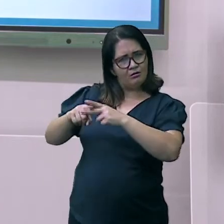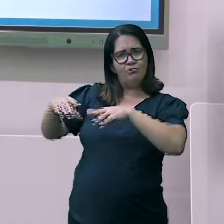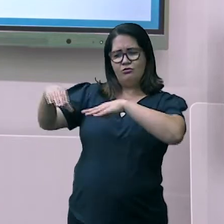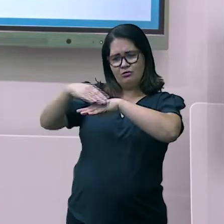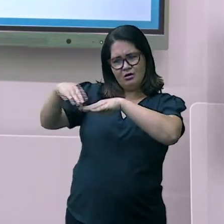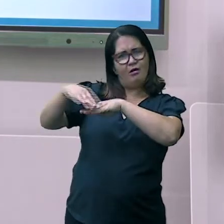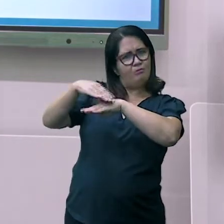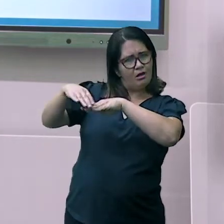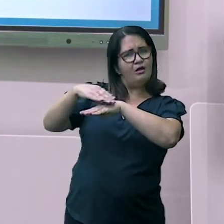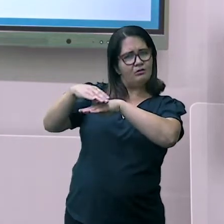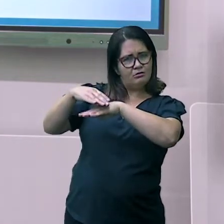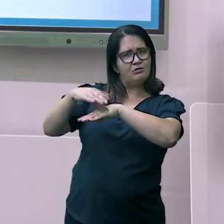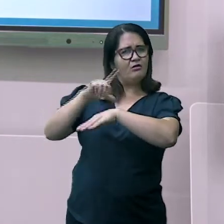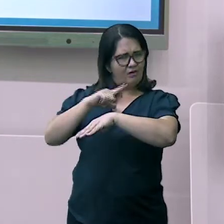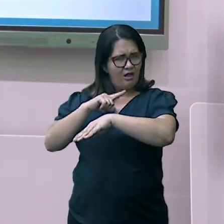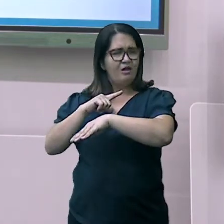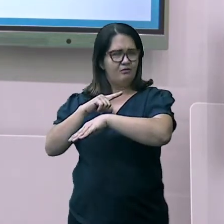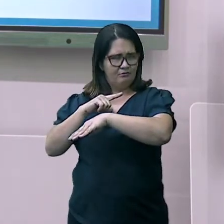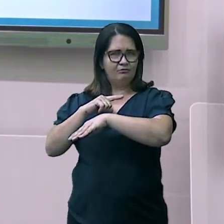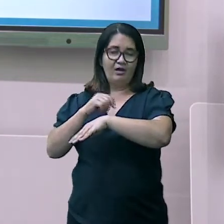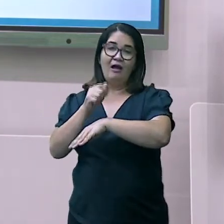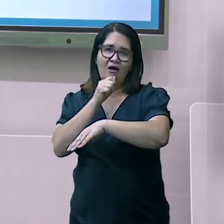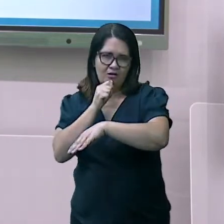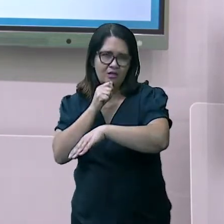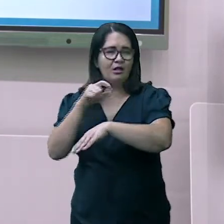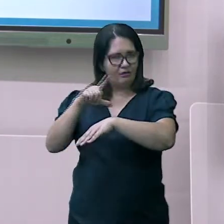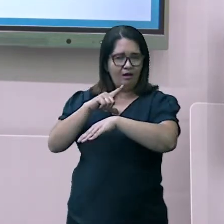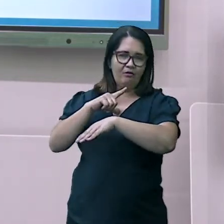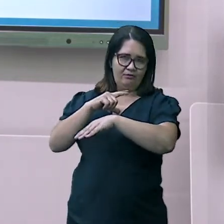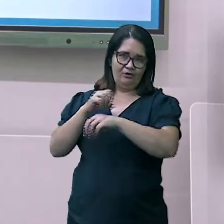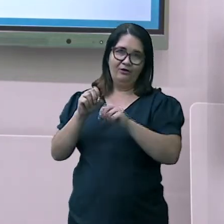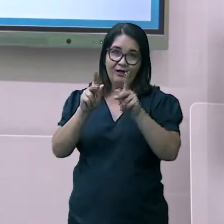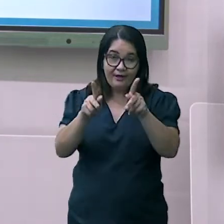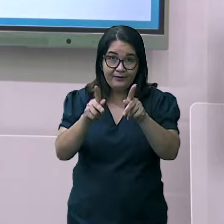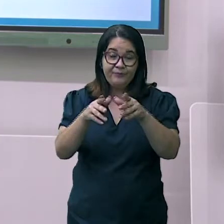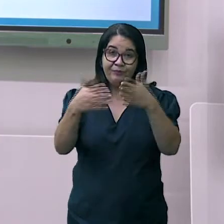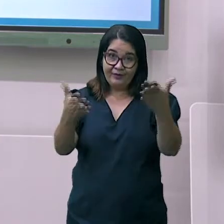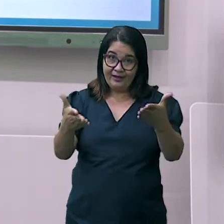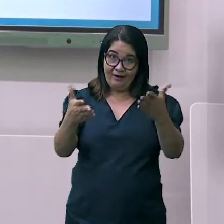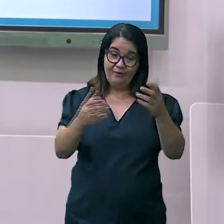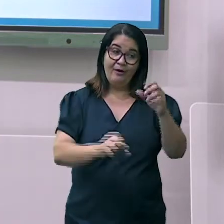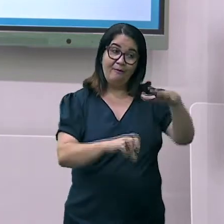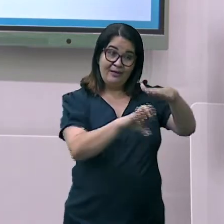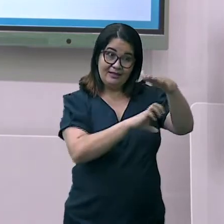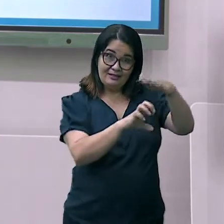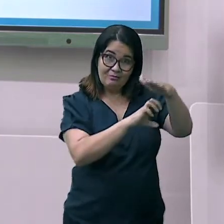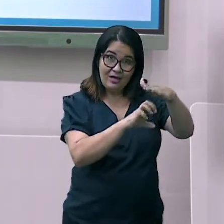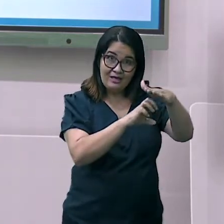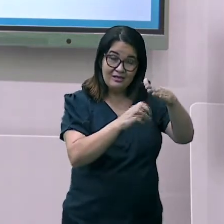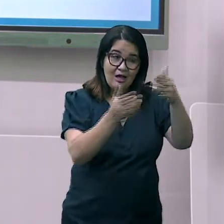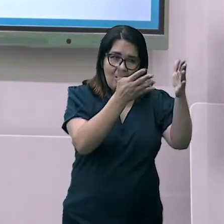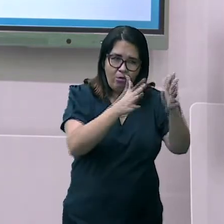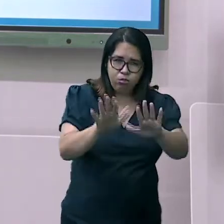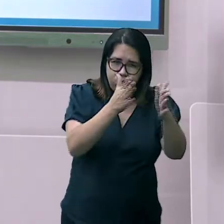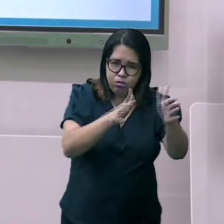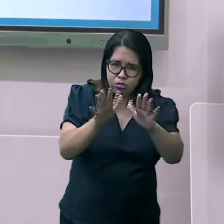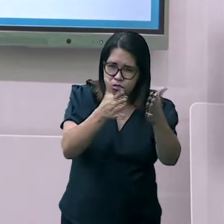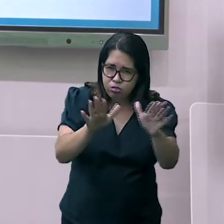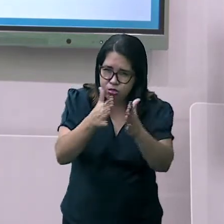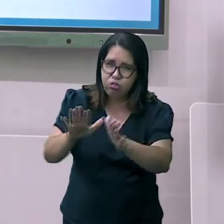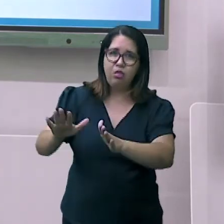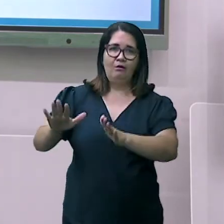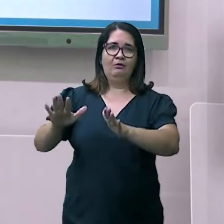do que um sapato que você compra que é produzido por larga escala. Então, a profissão de